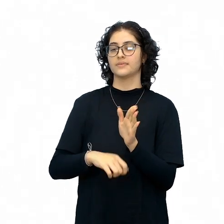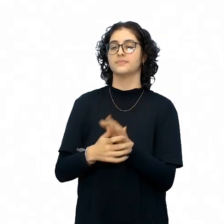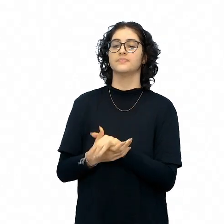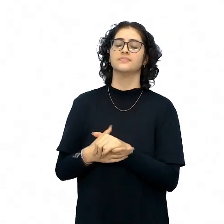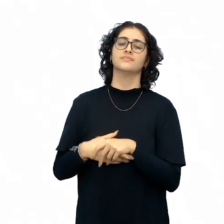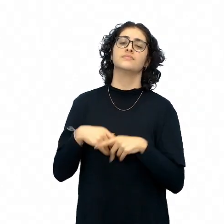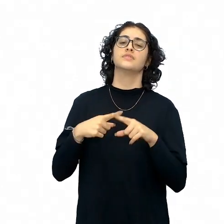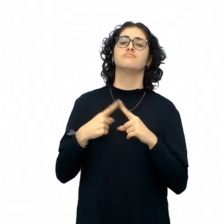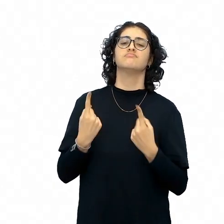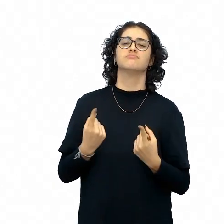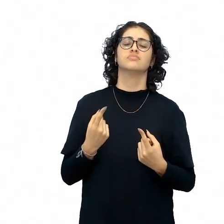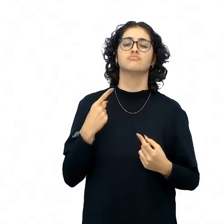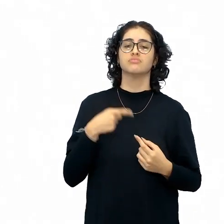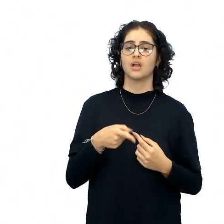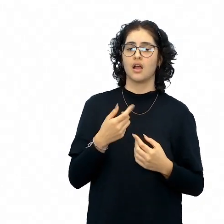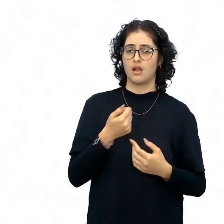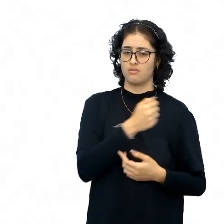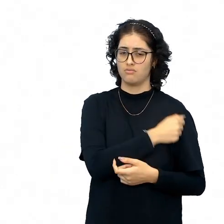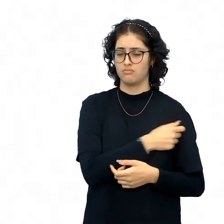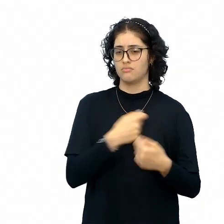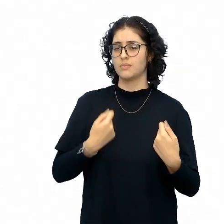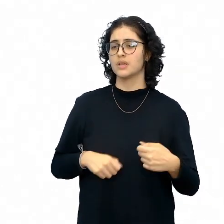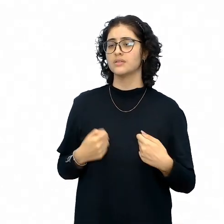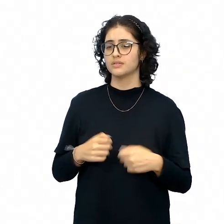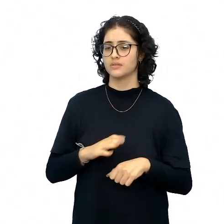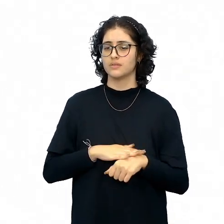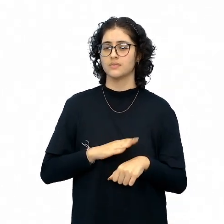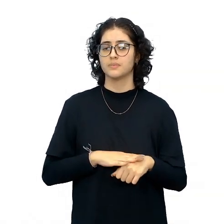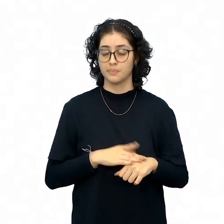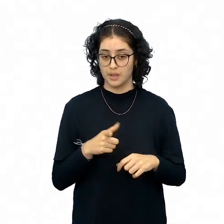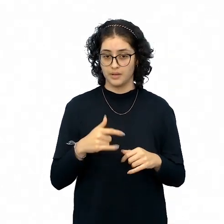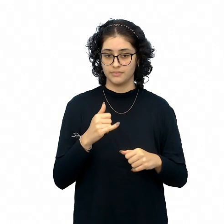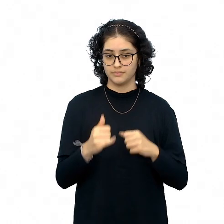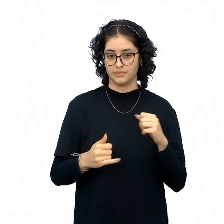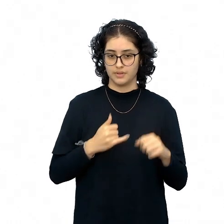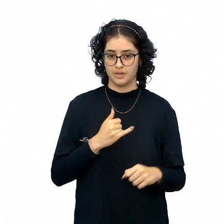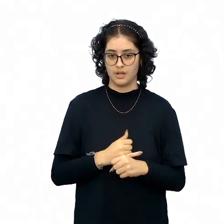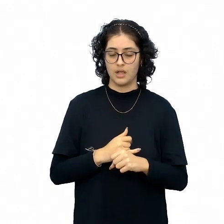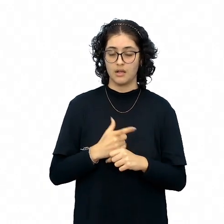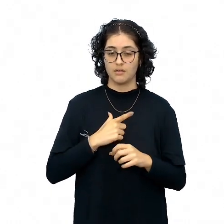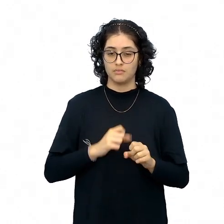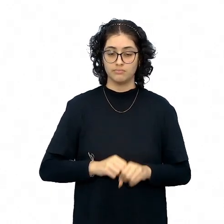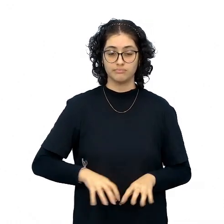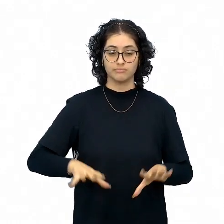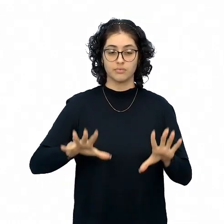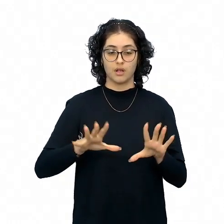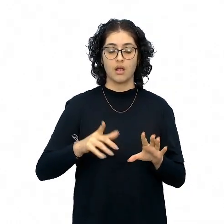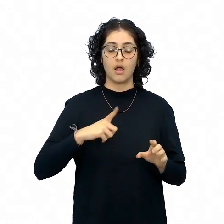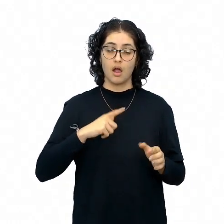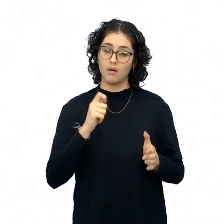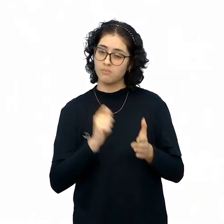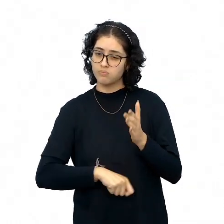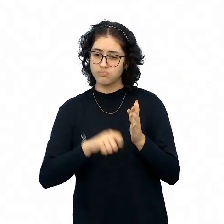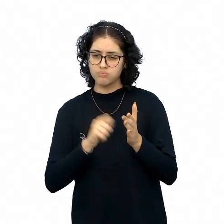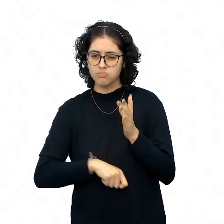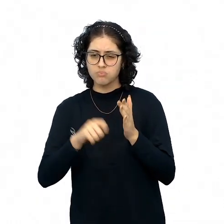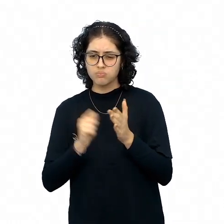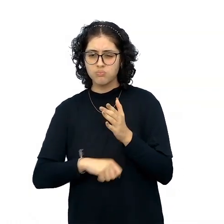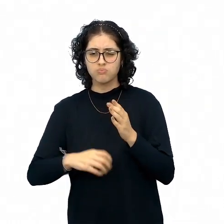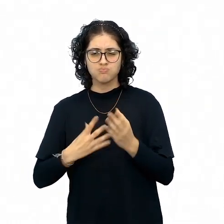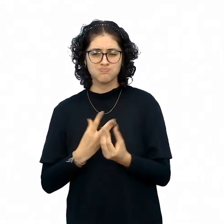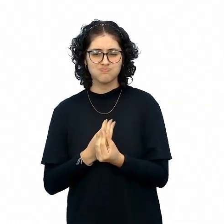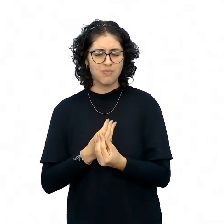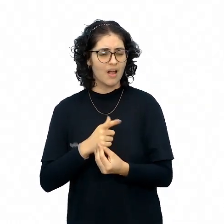mas o que o estudante terá de fazer? Olha, atualmente a internet é um espaço em que circulam muitos abaixo-assinados em